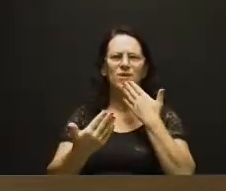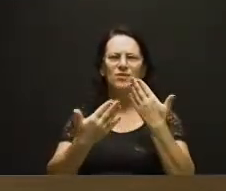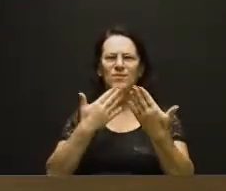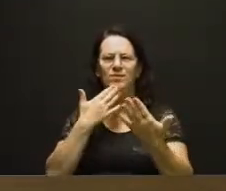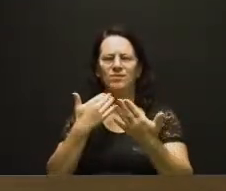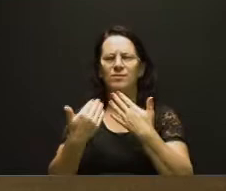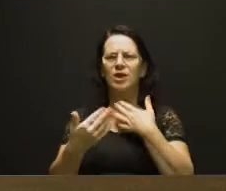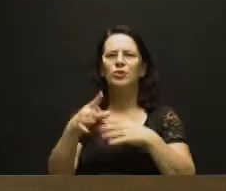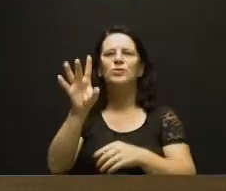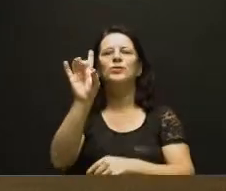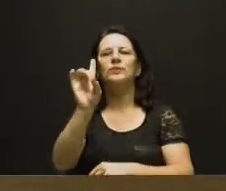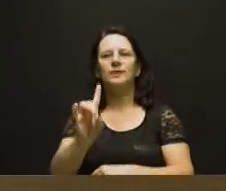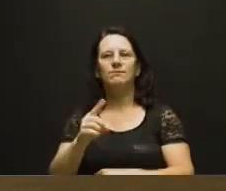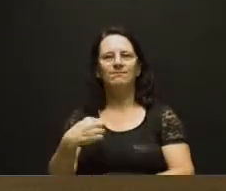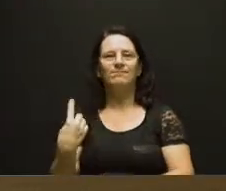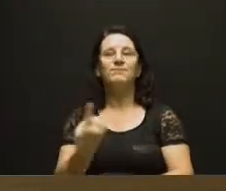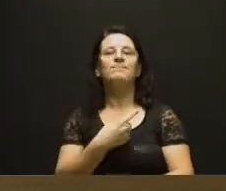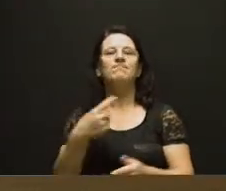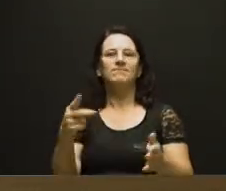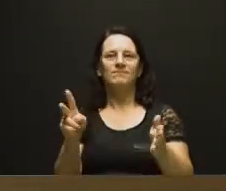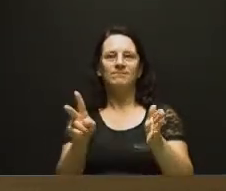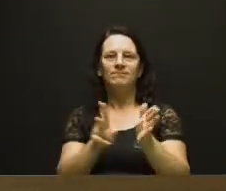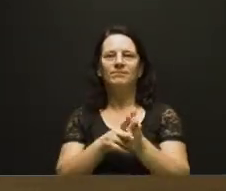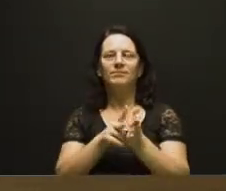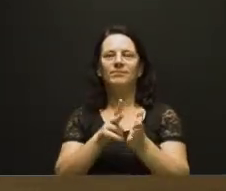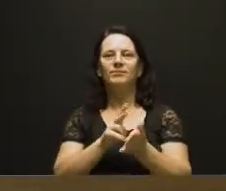por um direito que é nosso